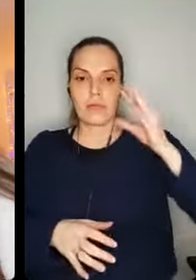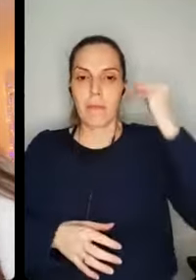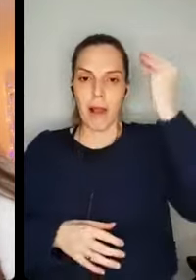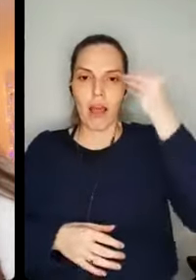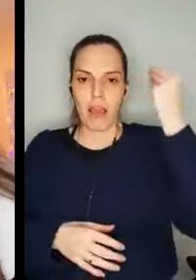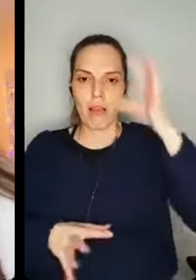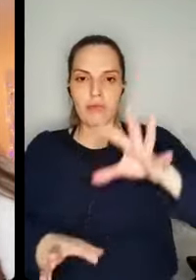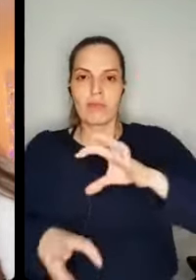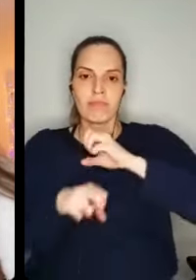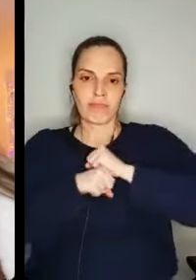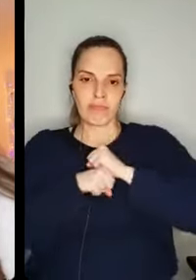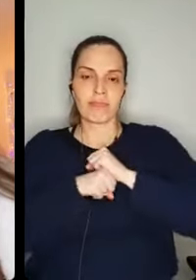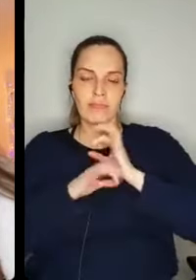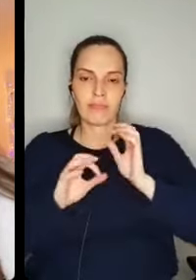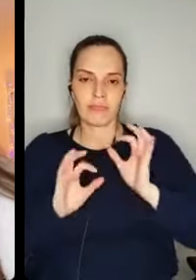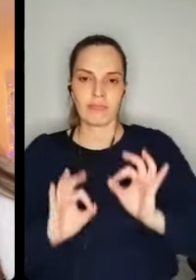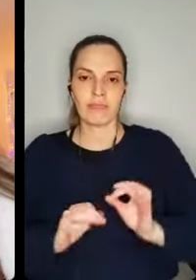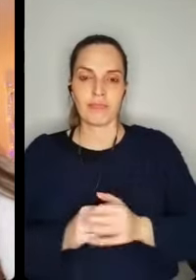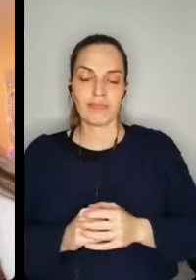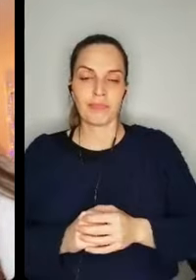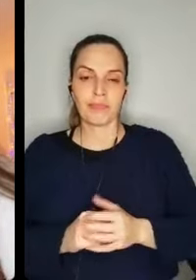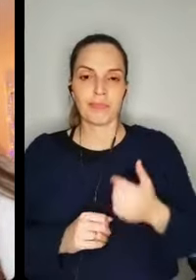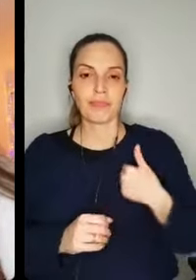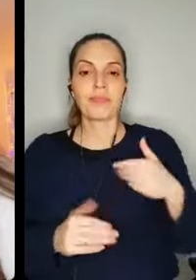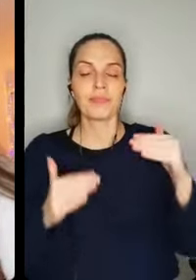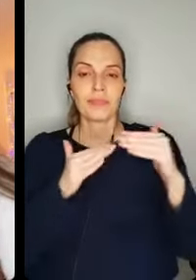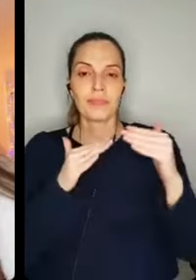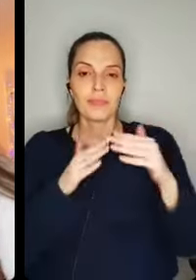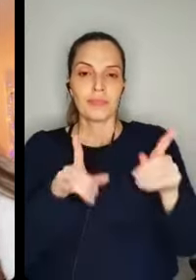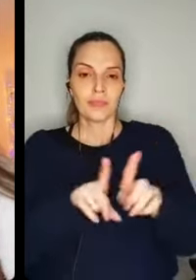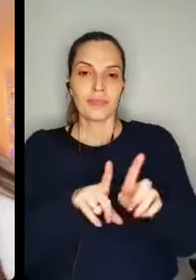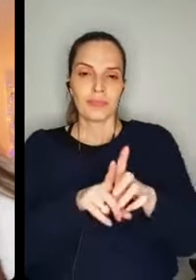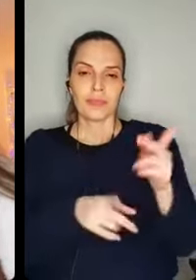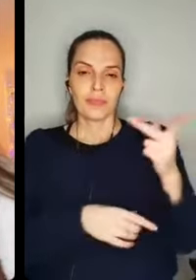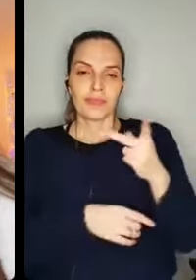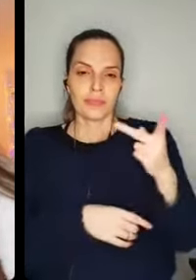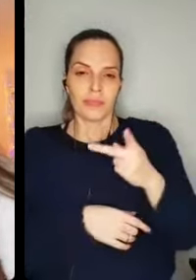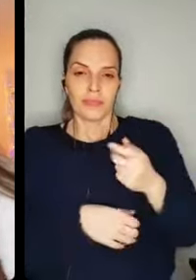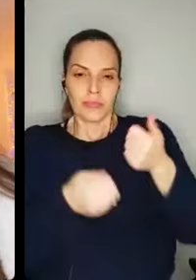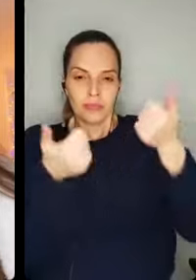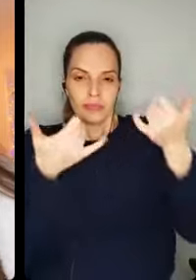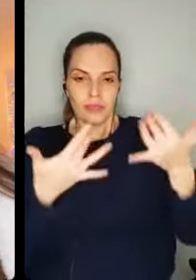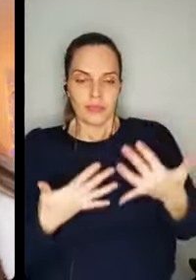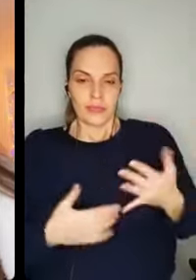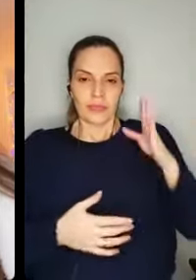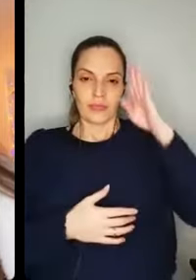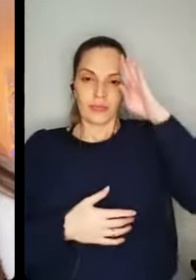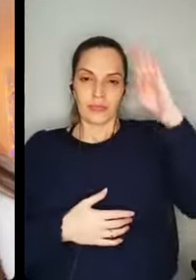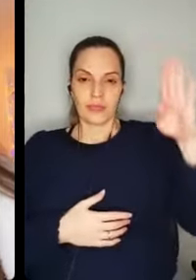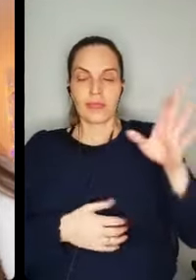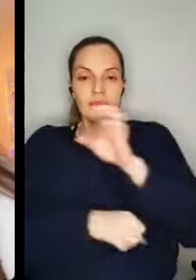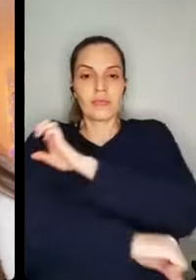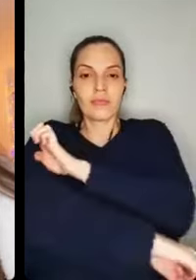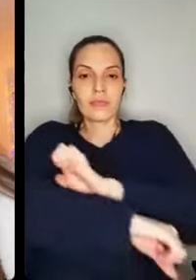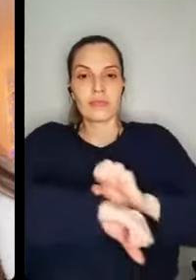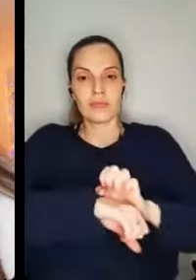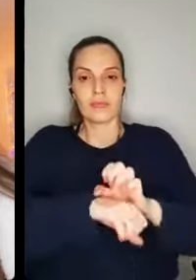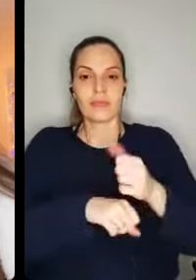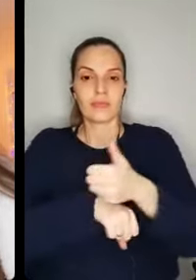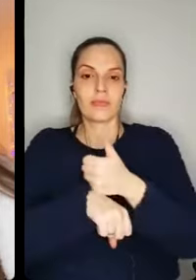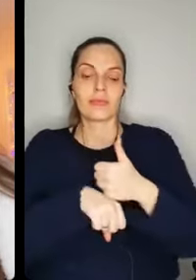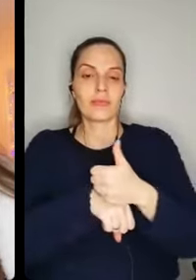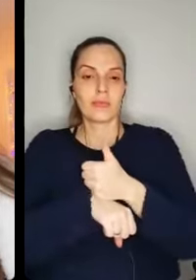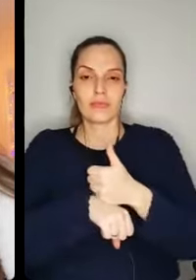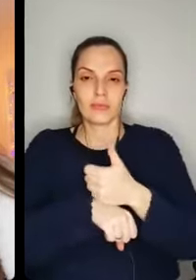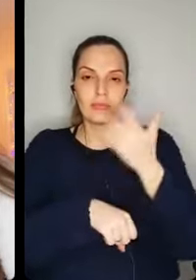Certo, eu também concordo bastante com isso aí que vocês trouxeram, né? Eu acho que principalmente nos estágios profissionais, não sei se o pessoal sabe muito bem como